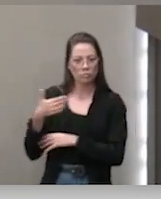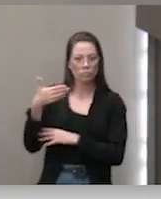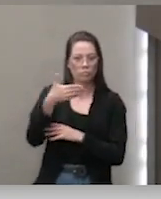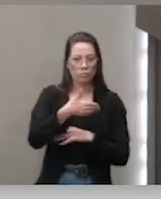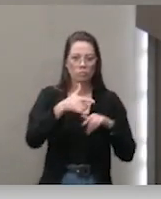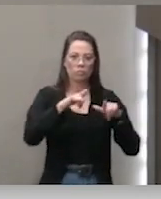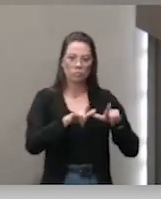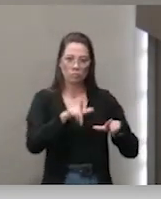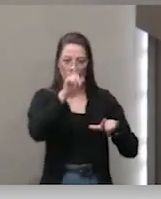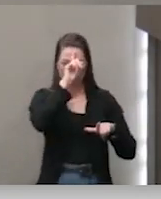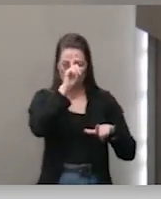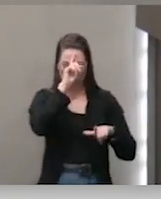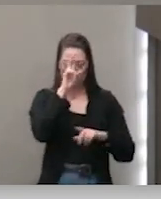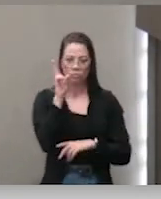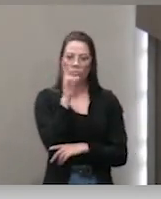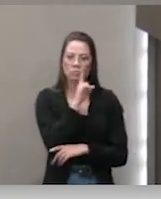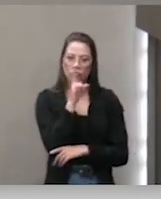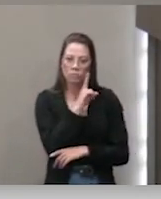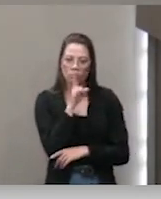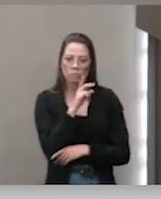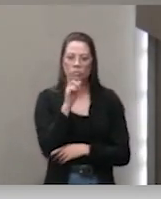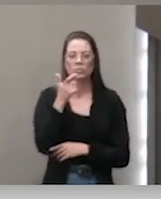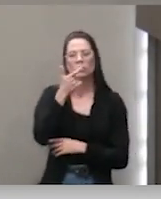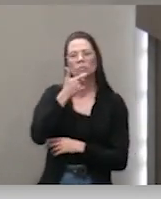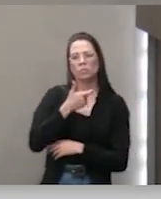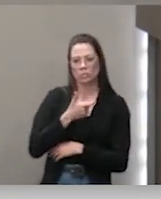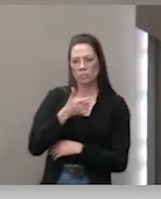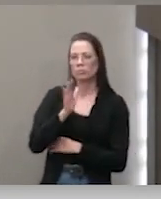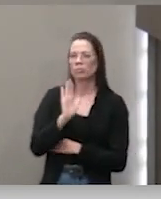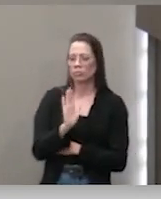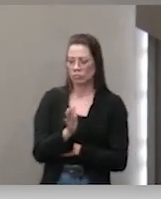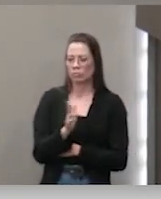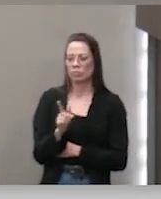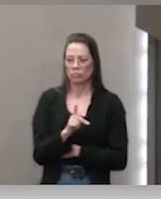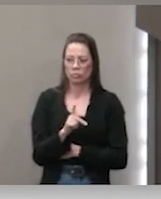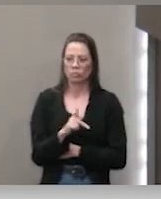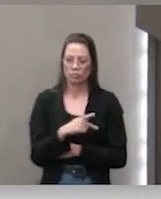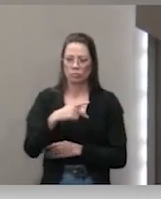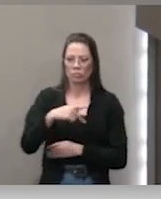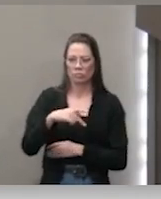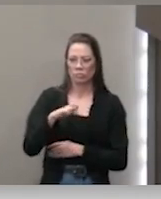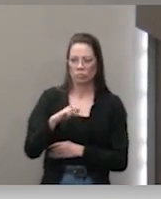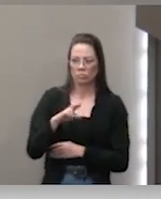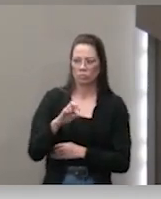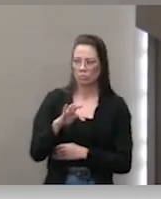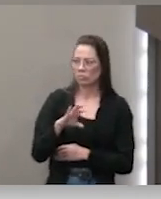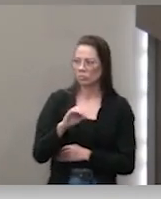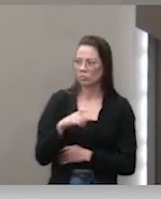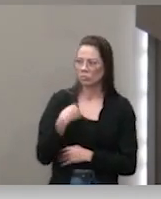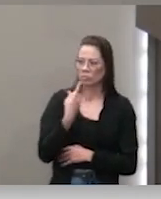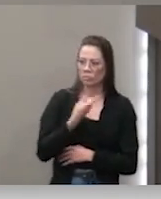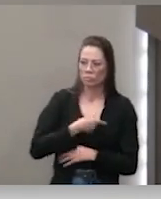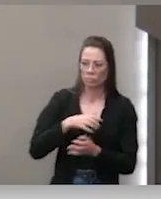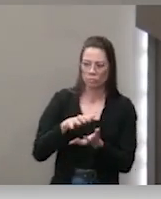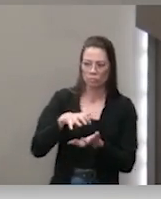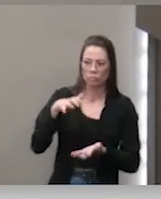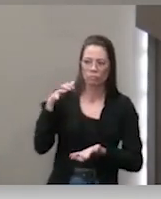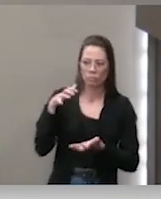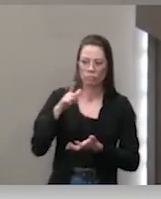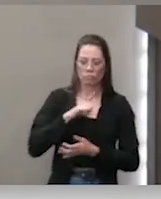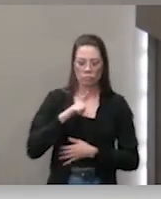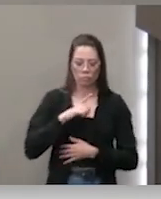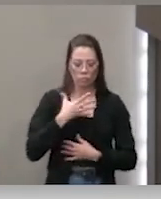do Hospital Municipal. Então, eu acho que já está na hora aqui, professor Pereto, da gente tomar uma atitude aqui como adultos, porque a gente tem filhos em